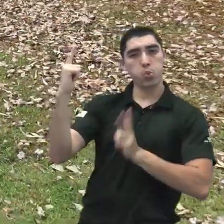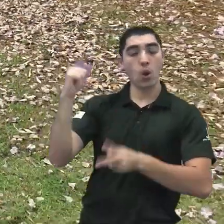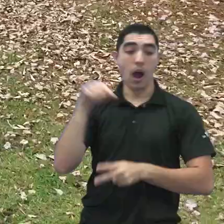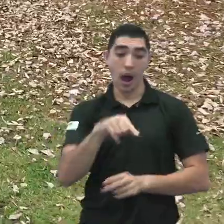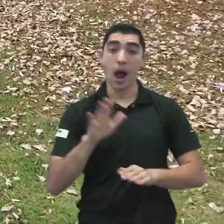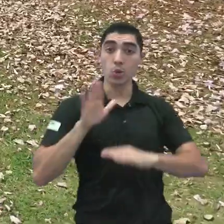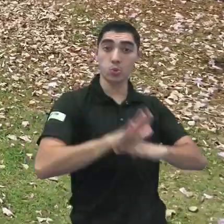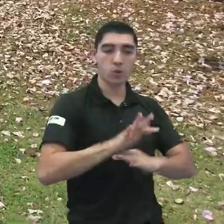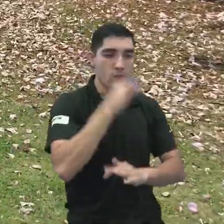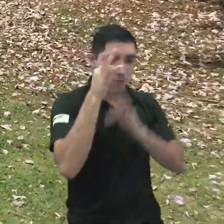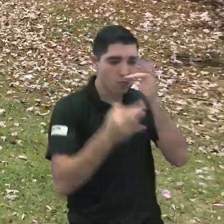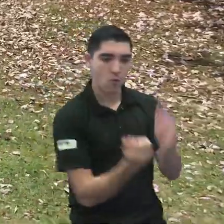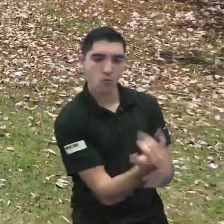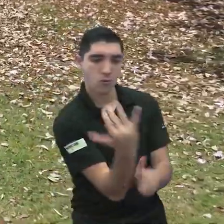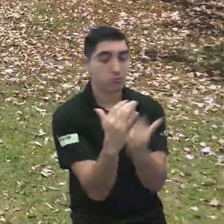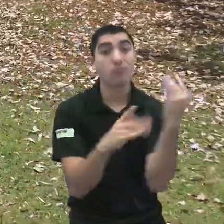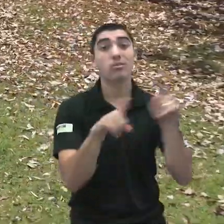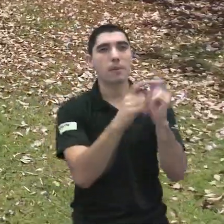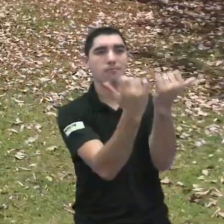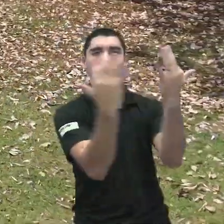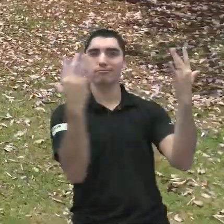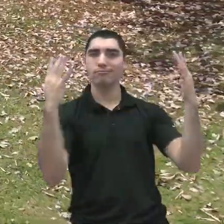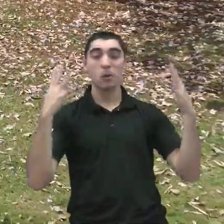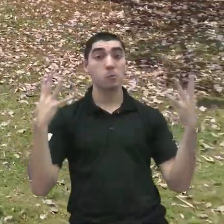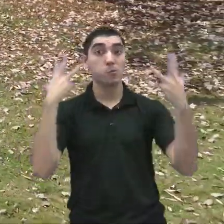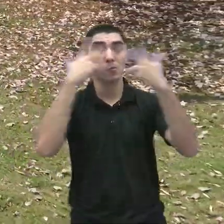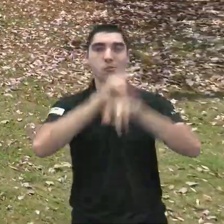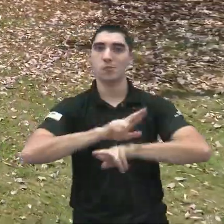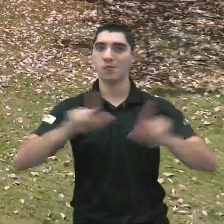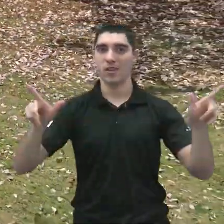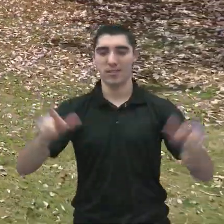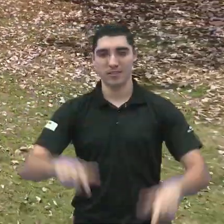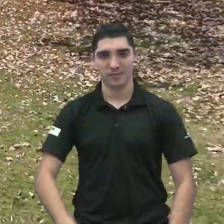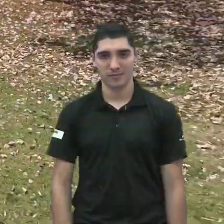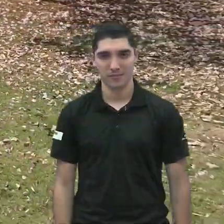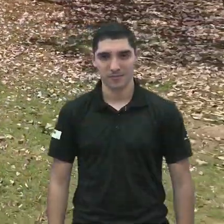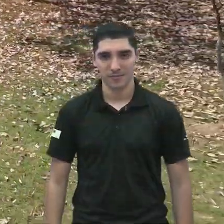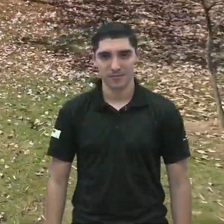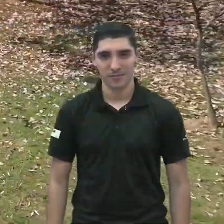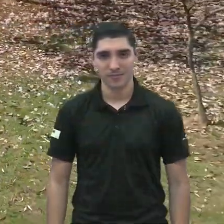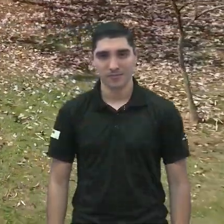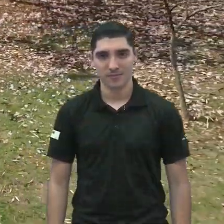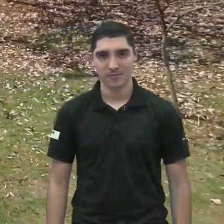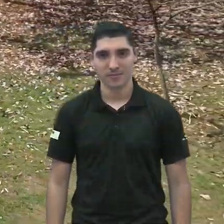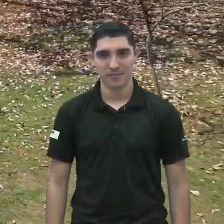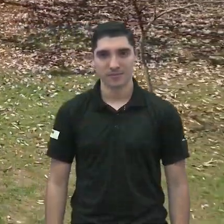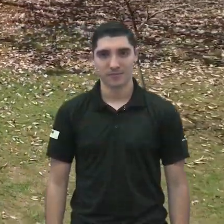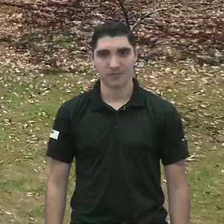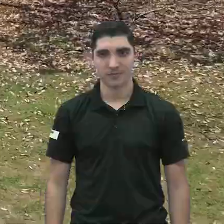incidência solar, que ajudam no crescimento das plantas e na transformação da paisagem.